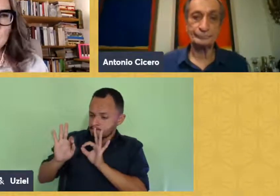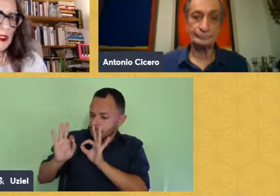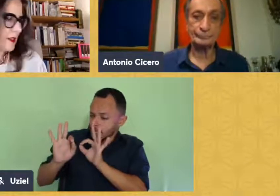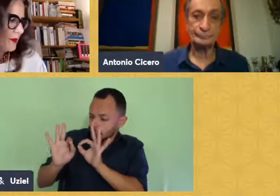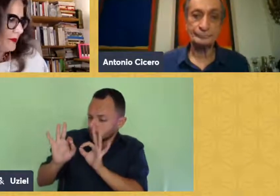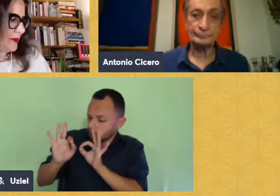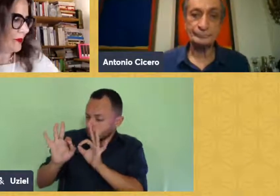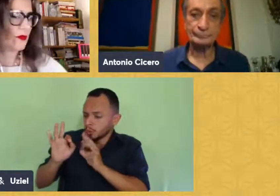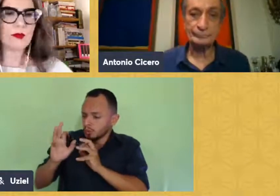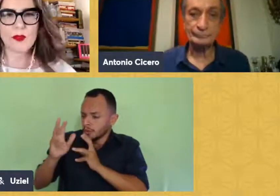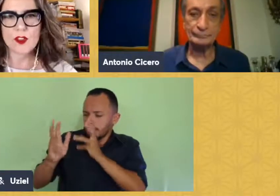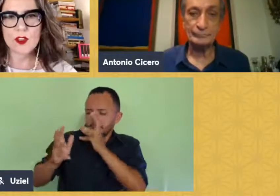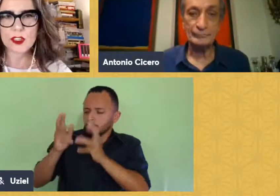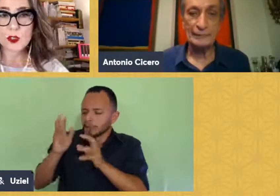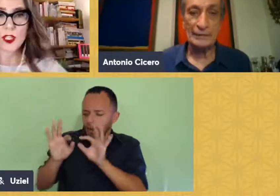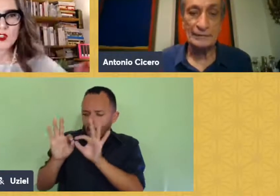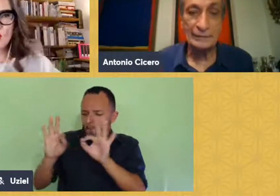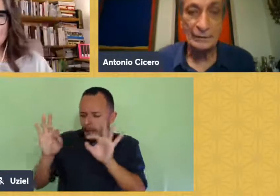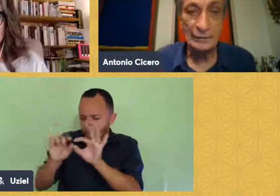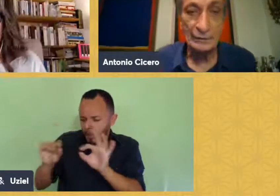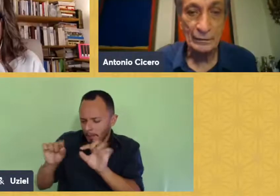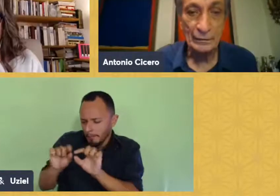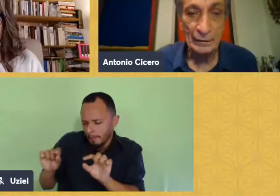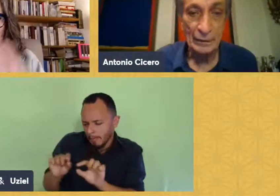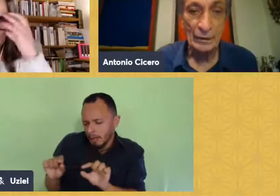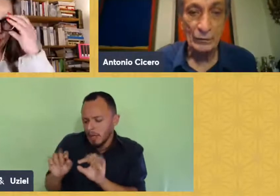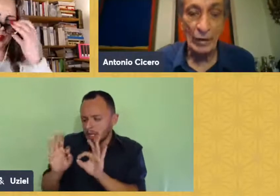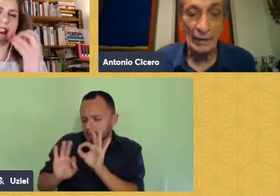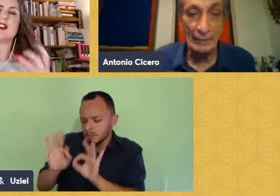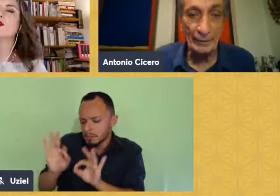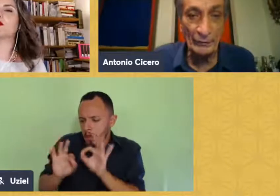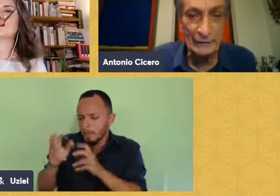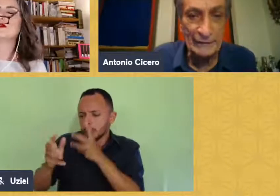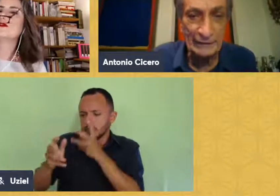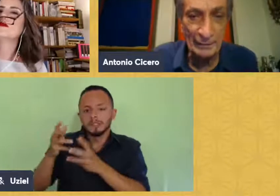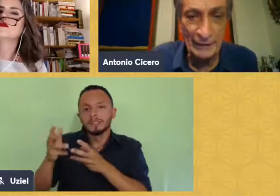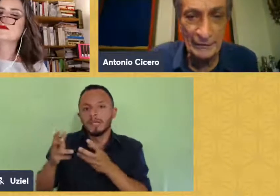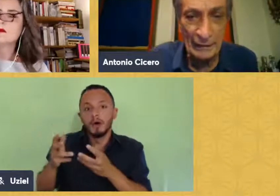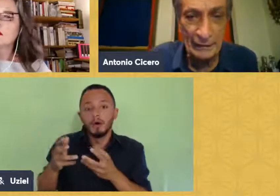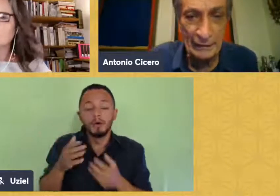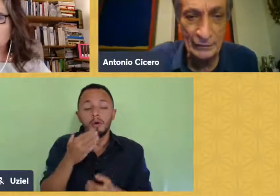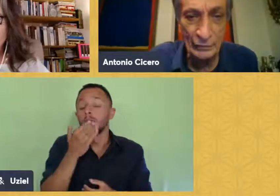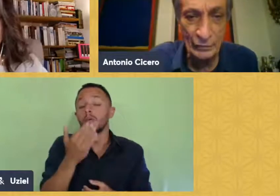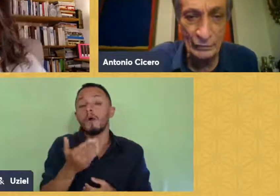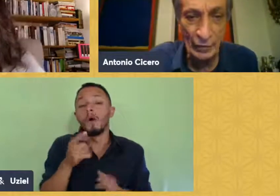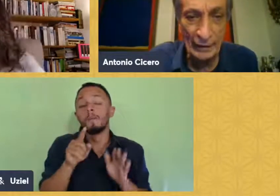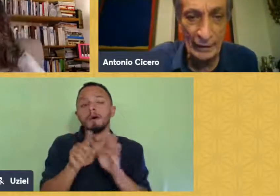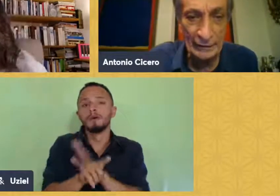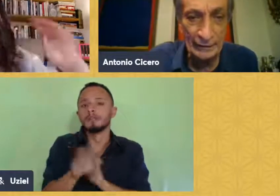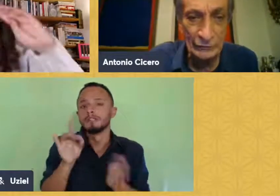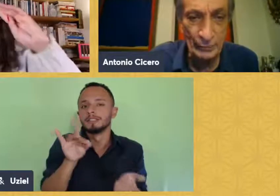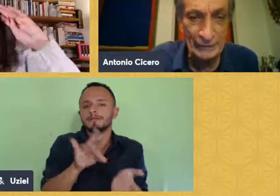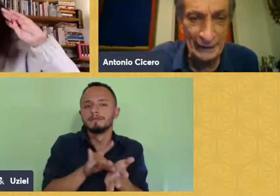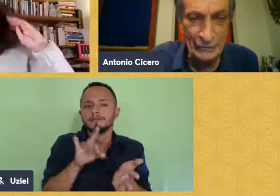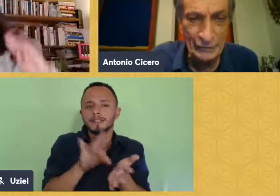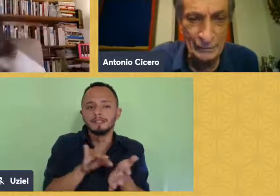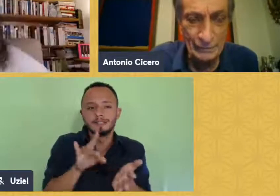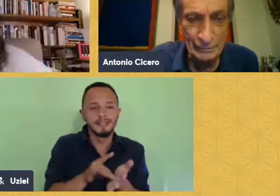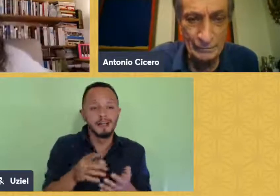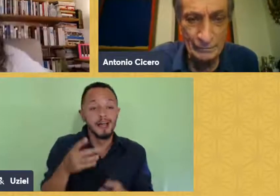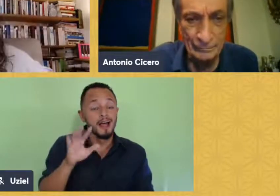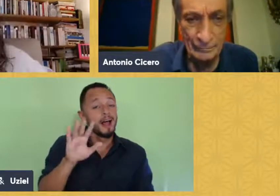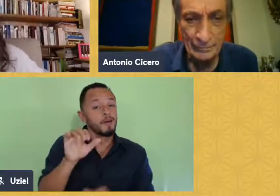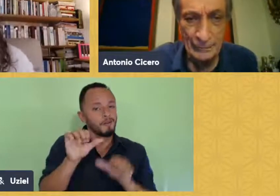Essa é a pergunta dele. Acho que eu vou ter que trocar de óculos aqui para ler o Qual é a pergunta exatamente? Qual é? Eu vou ter que trocar de